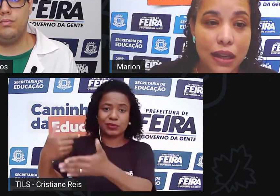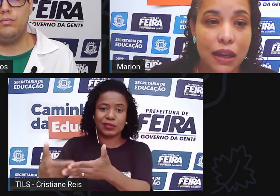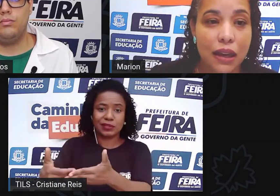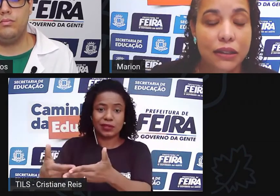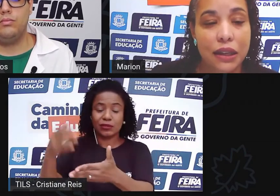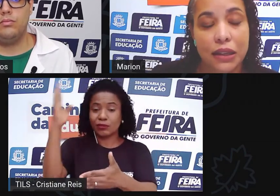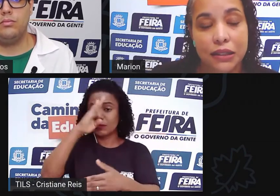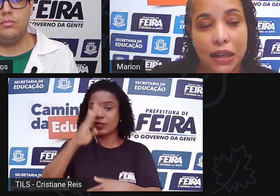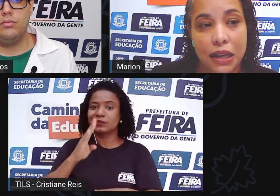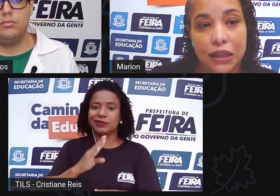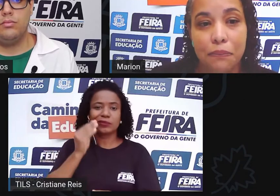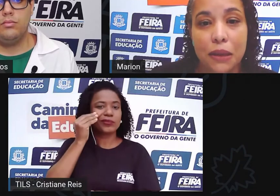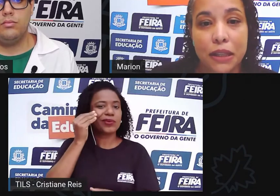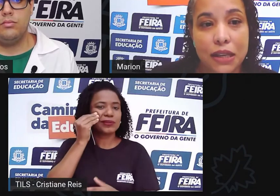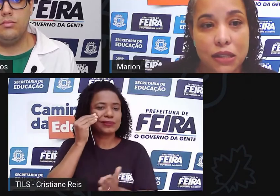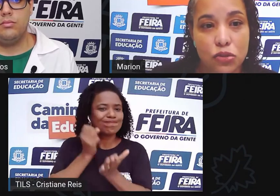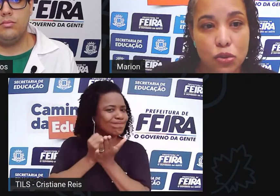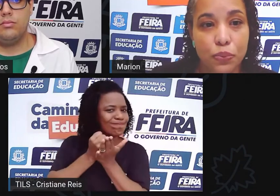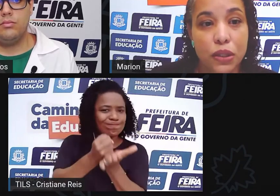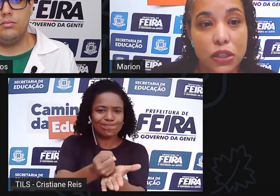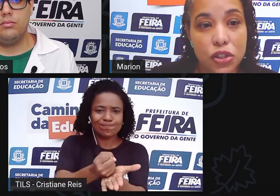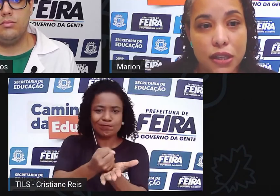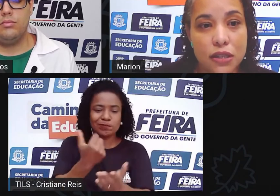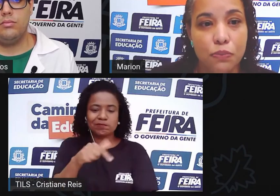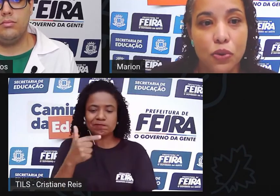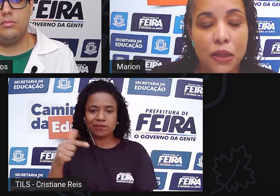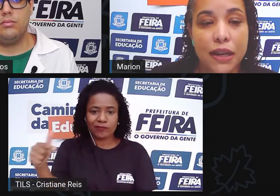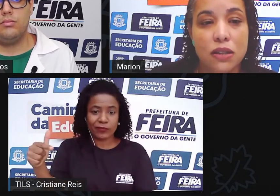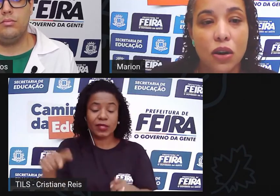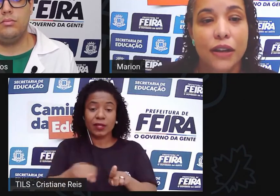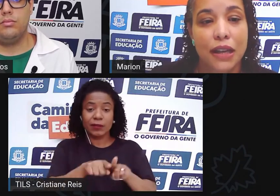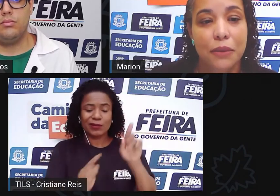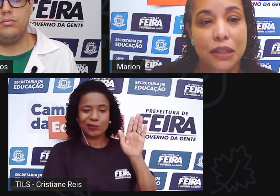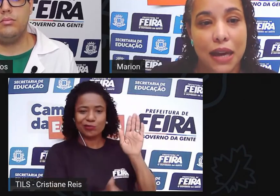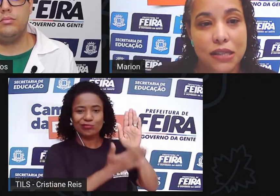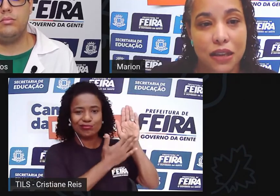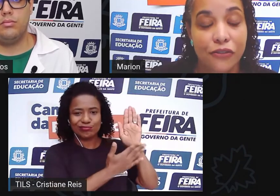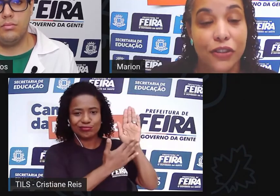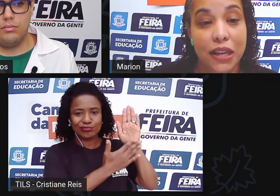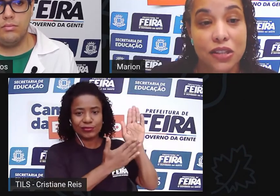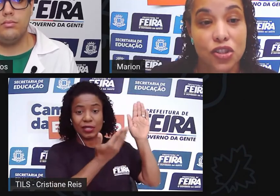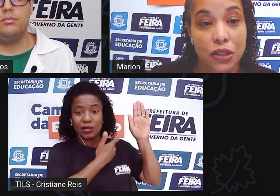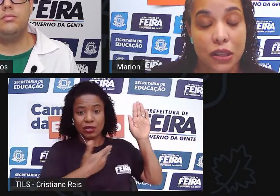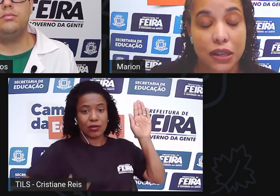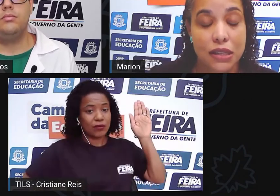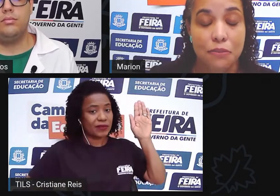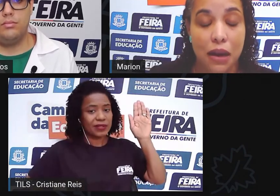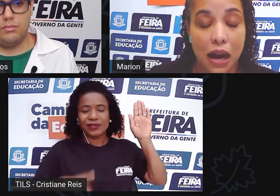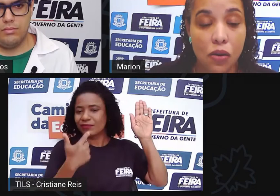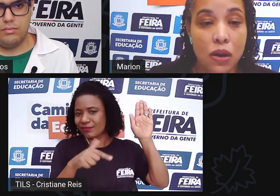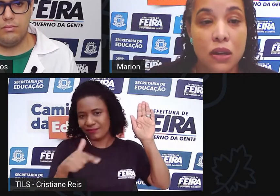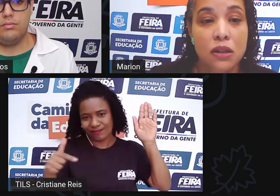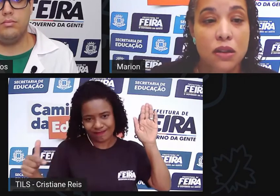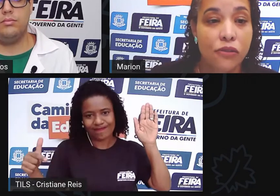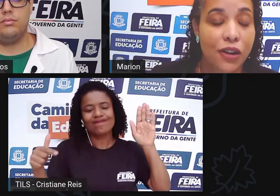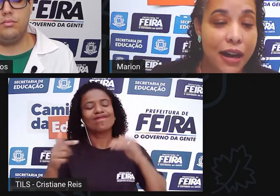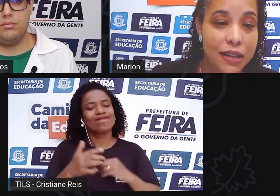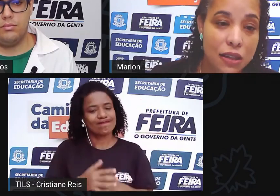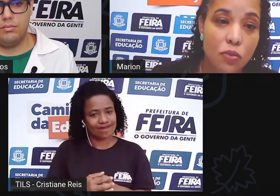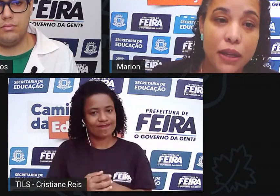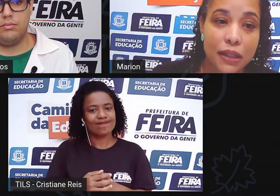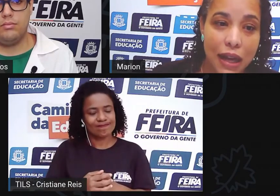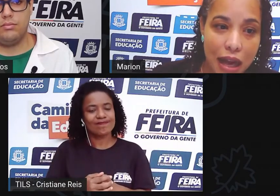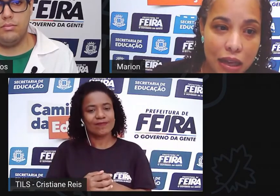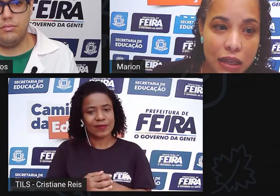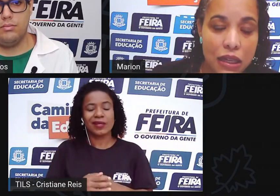falta da implementação de políticas públicas governamentais que enfrente esse mal só